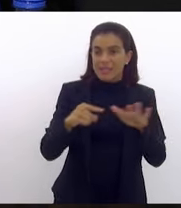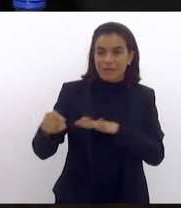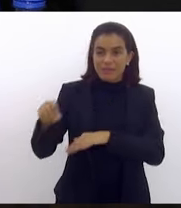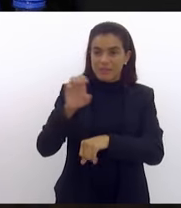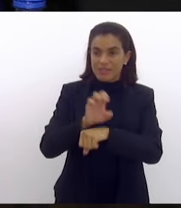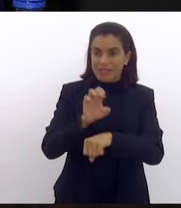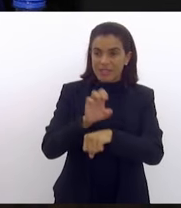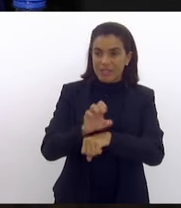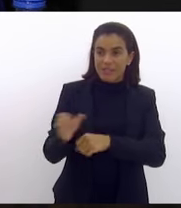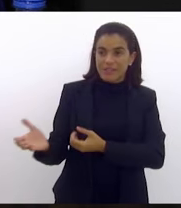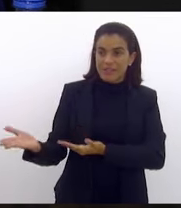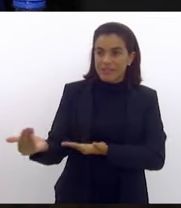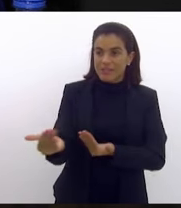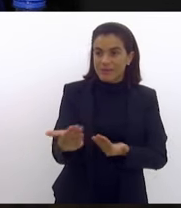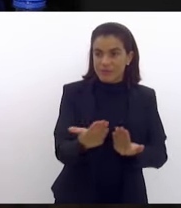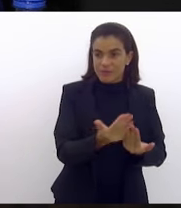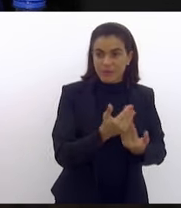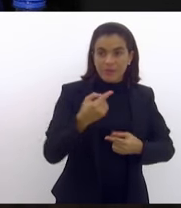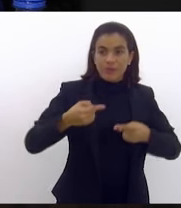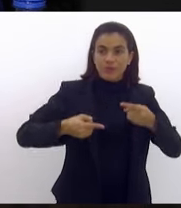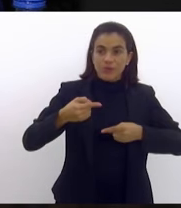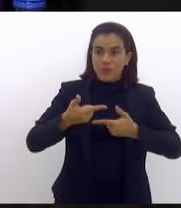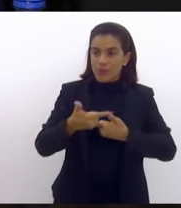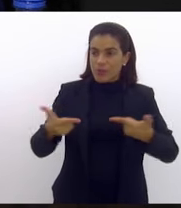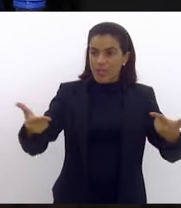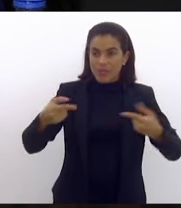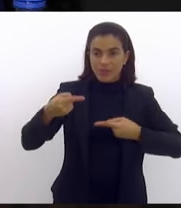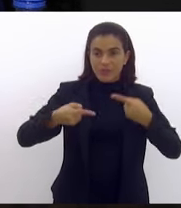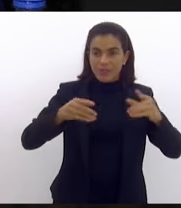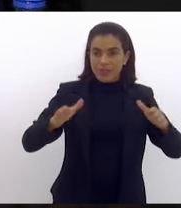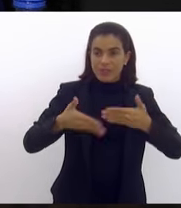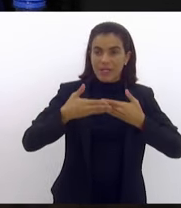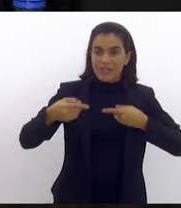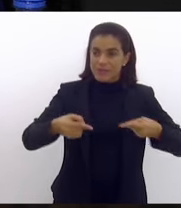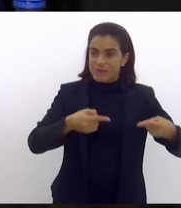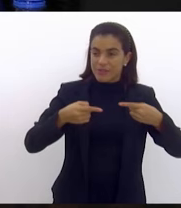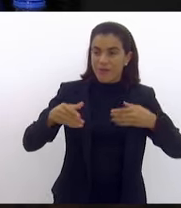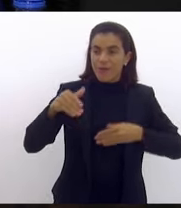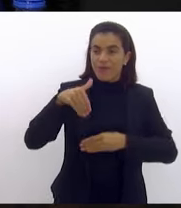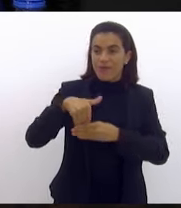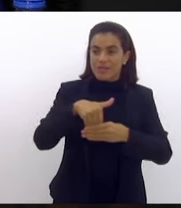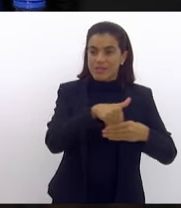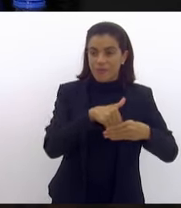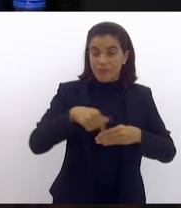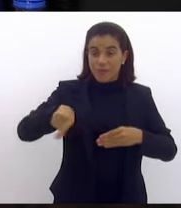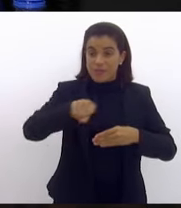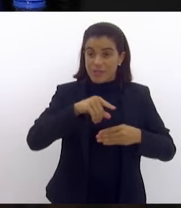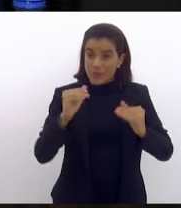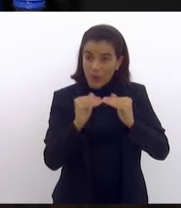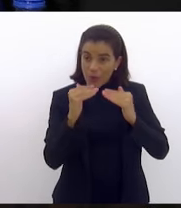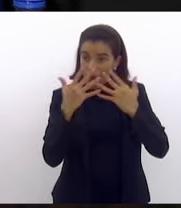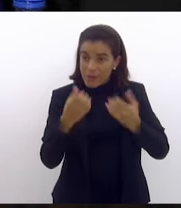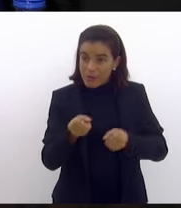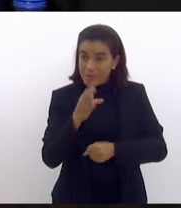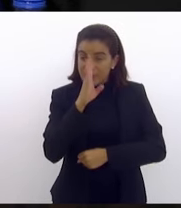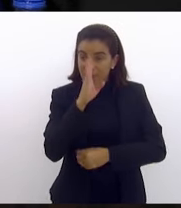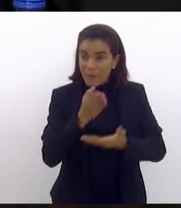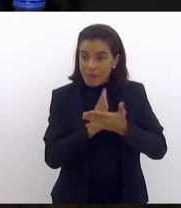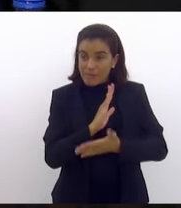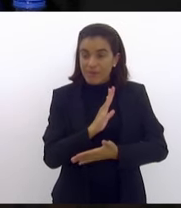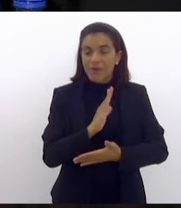Estadual da Juventude. Em discussão, não havendo quem queira discutir, encerrada a discussão, em votação, os senhores que aprovam, permaneçam como